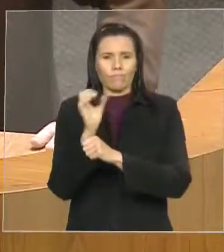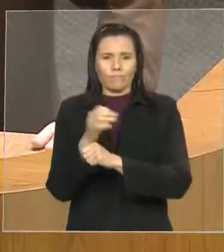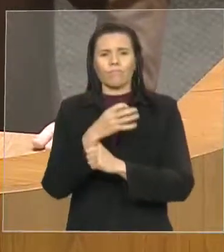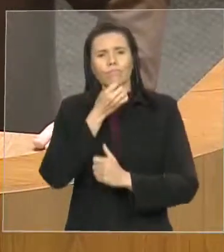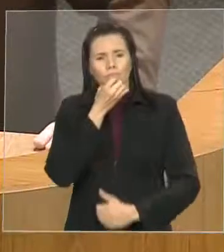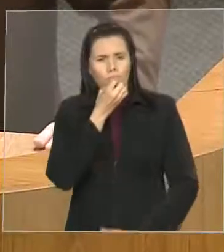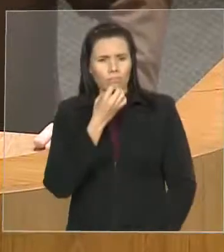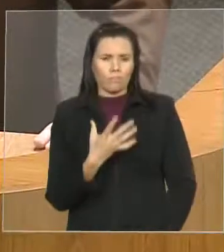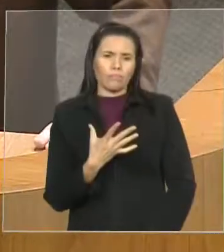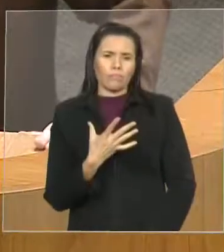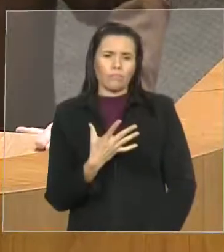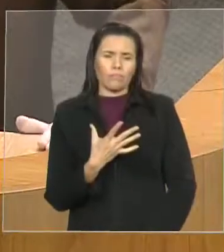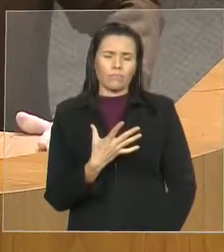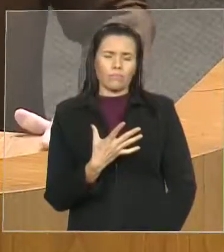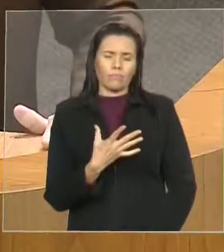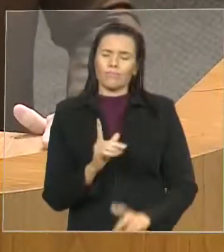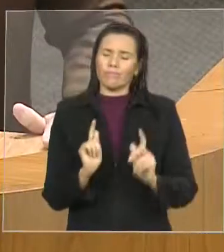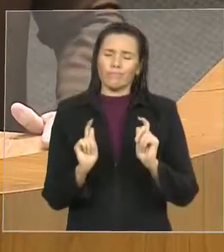funcionar.